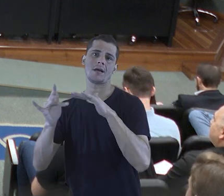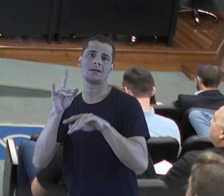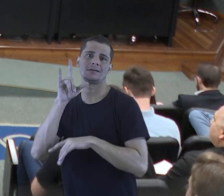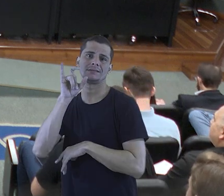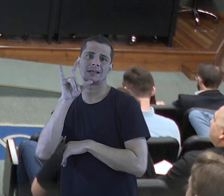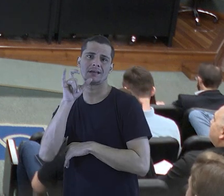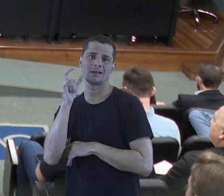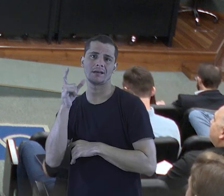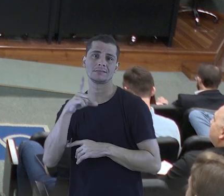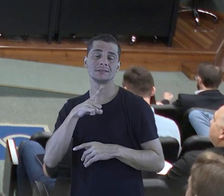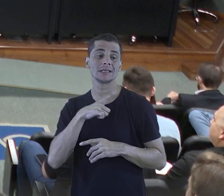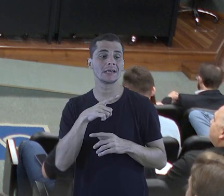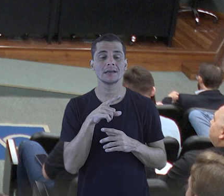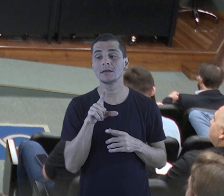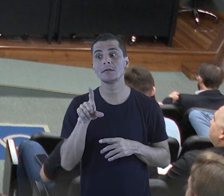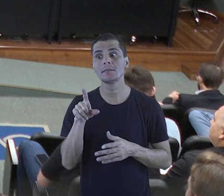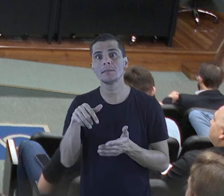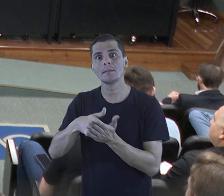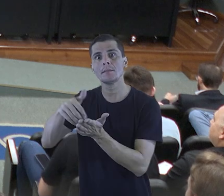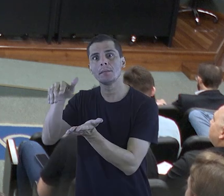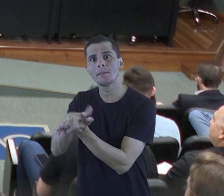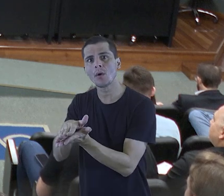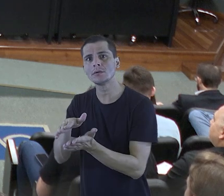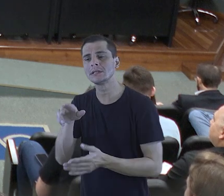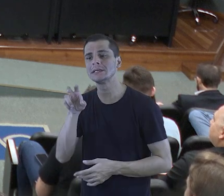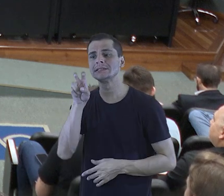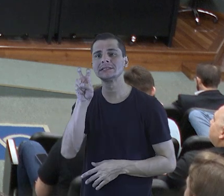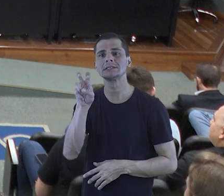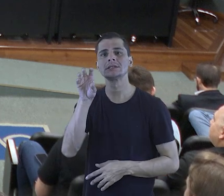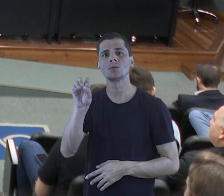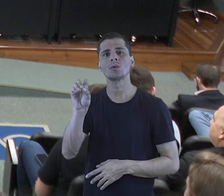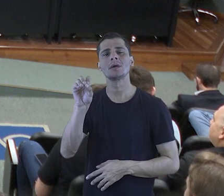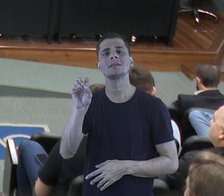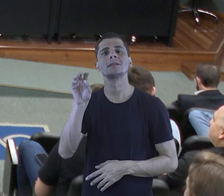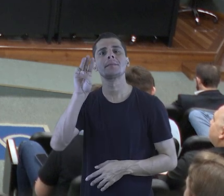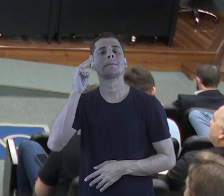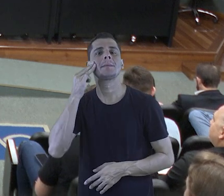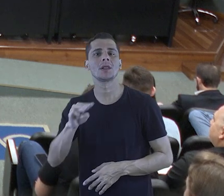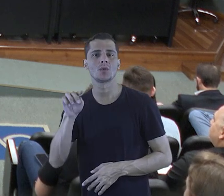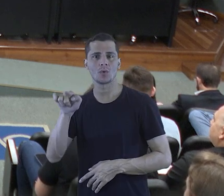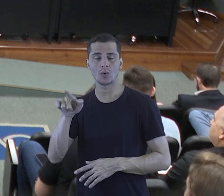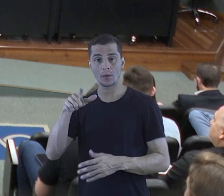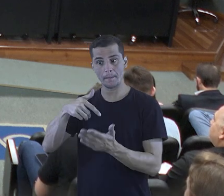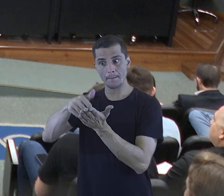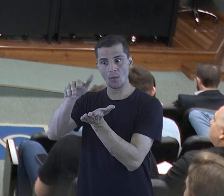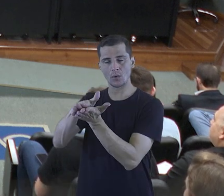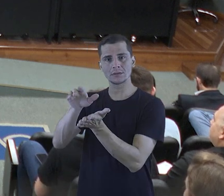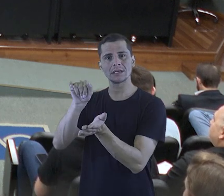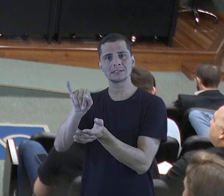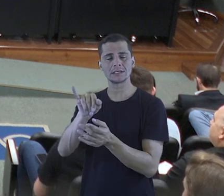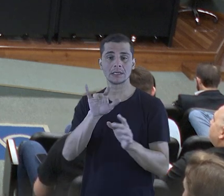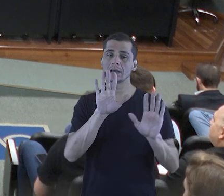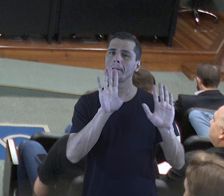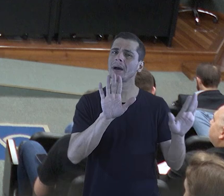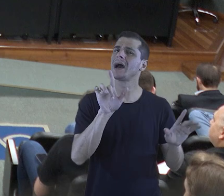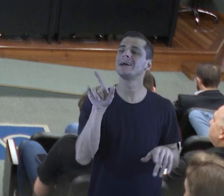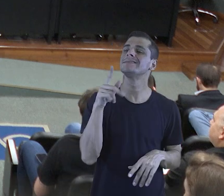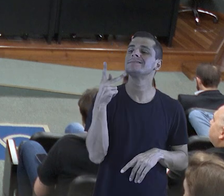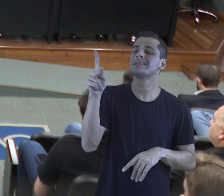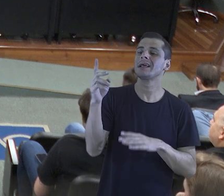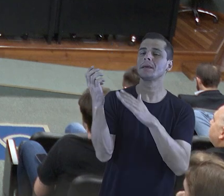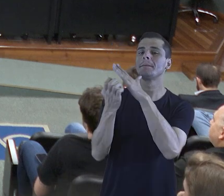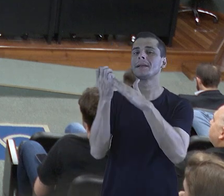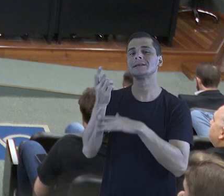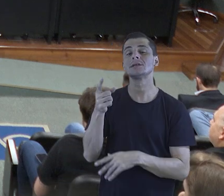regulamentado, eles vão capital ou não? Vale a pena. O limite da multa é de 50 milhões de